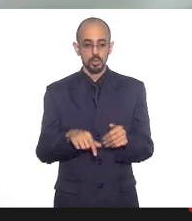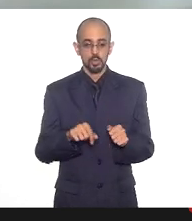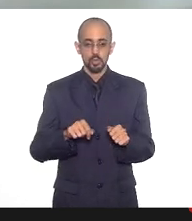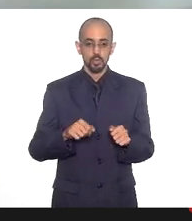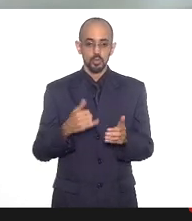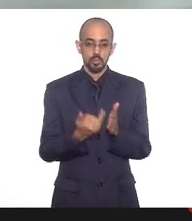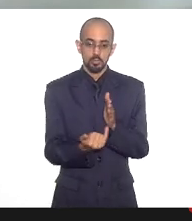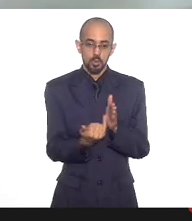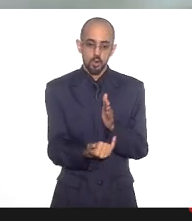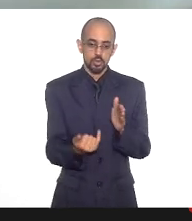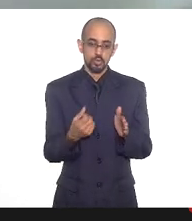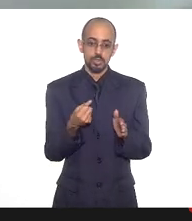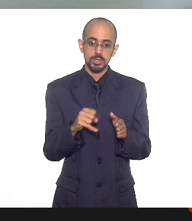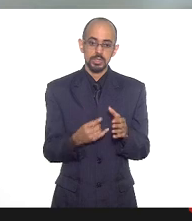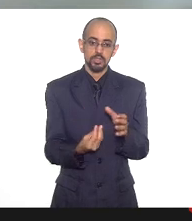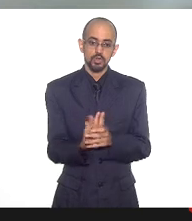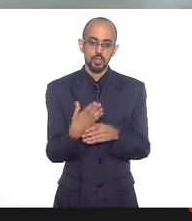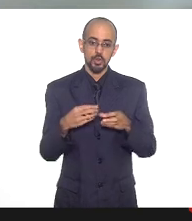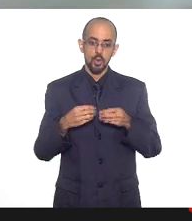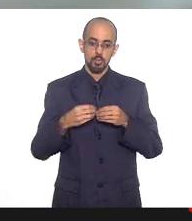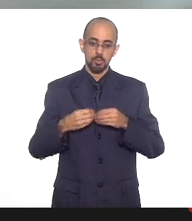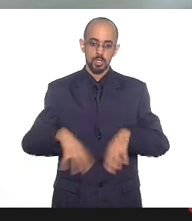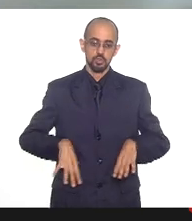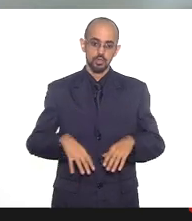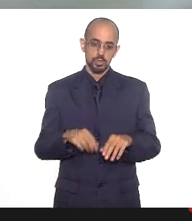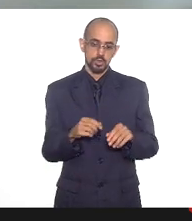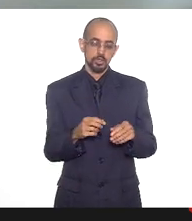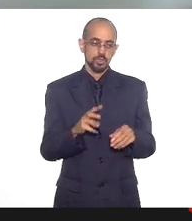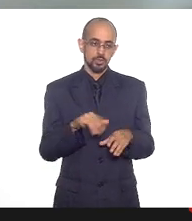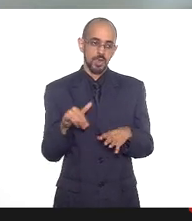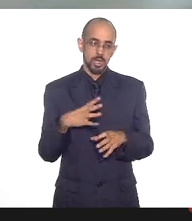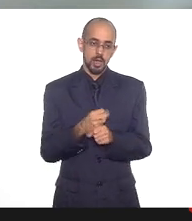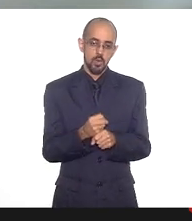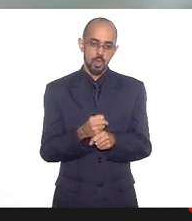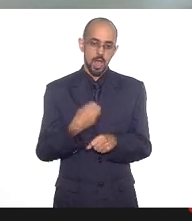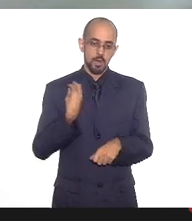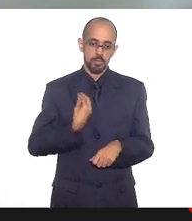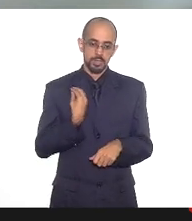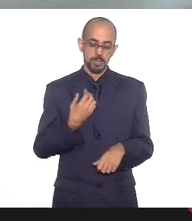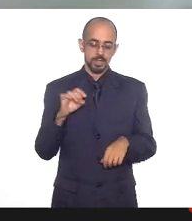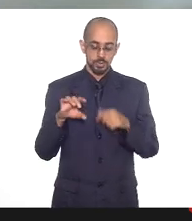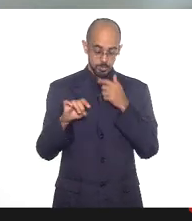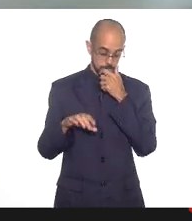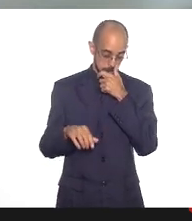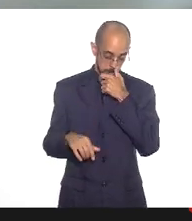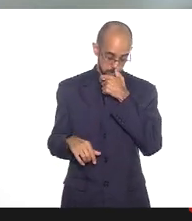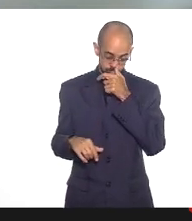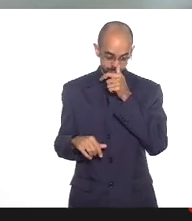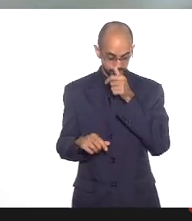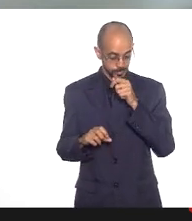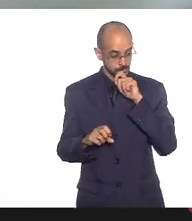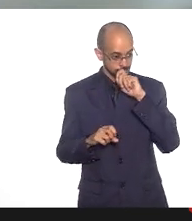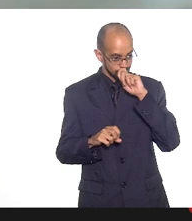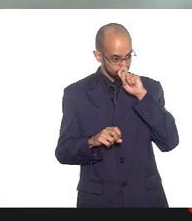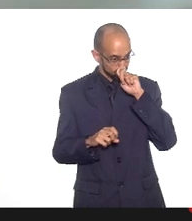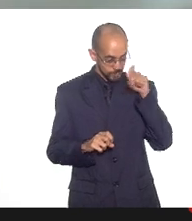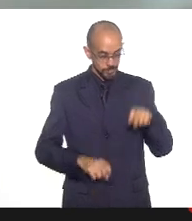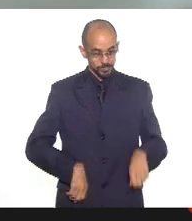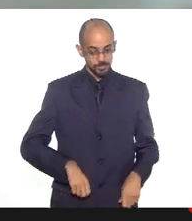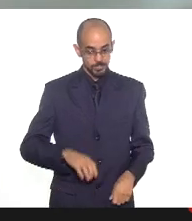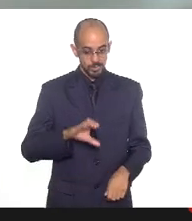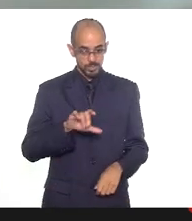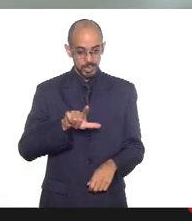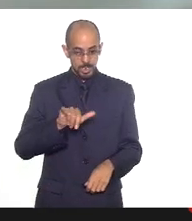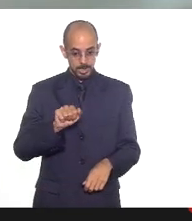também gerou prejuízo, se esse prejuízo entrou no abatimento da PE. Ok? É isso, deputada